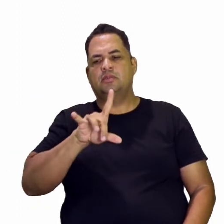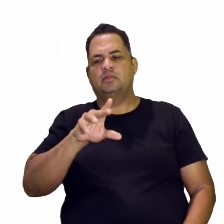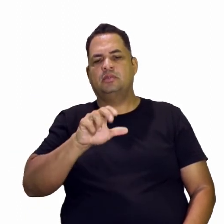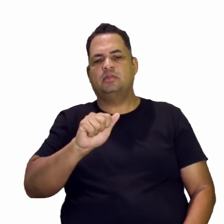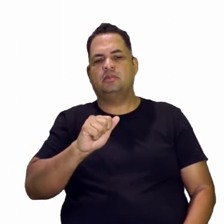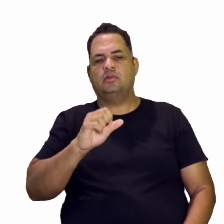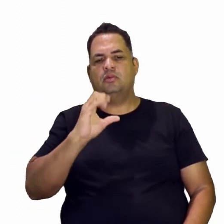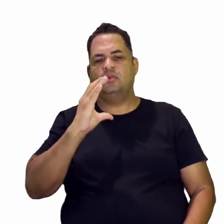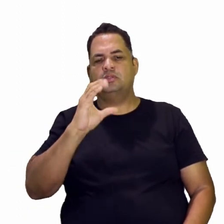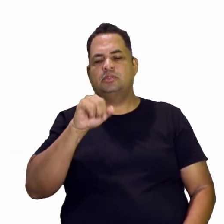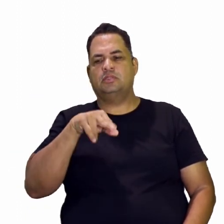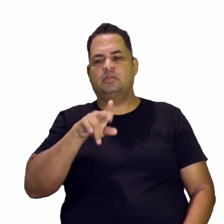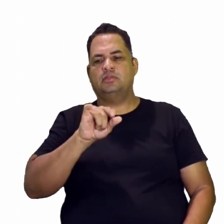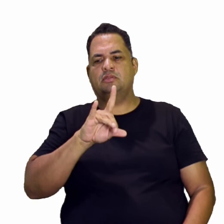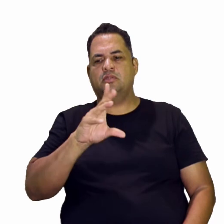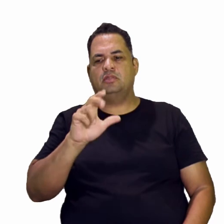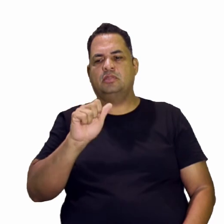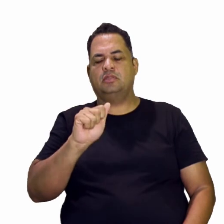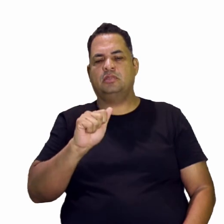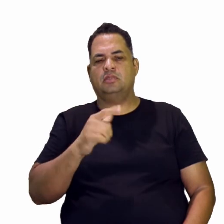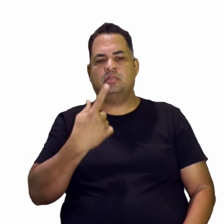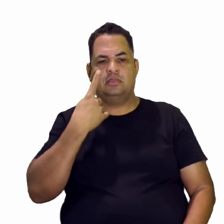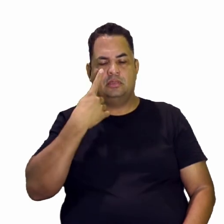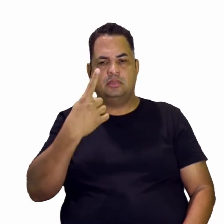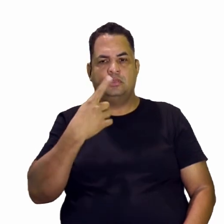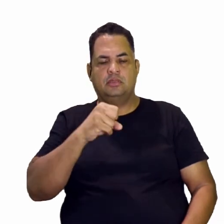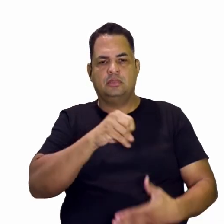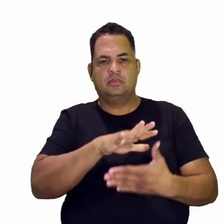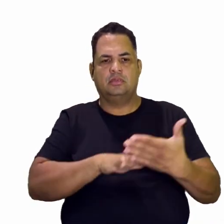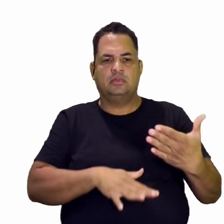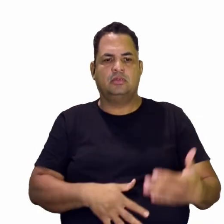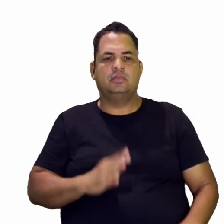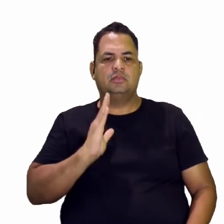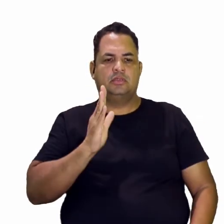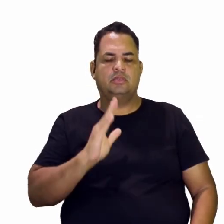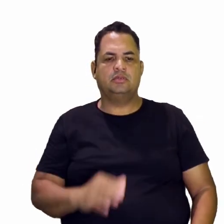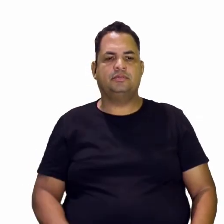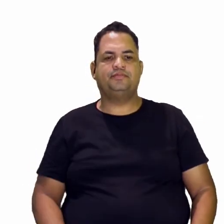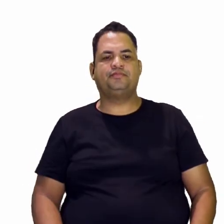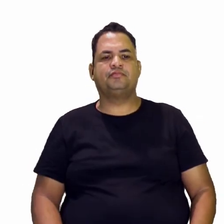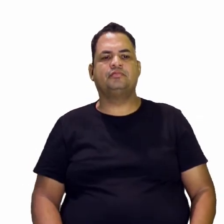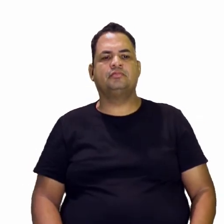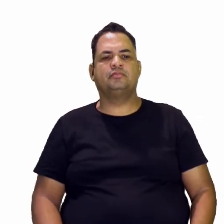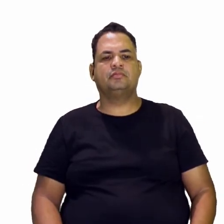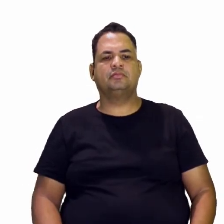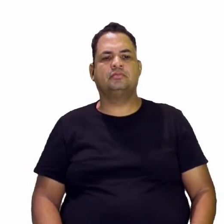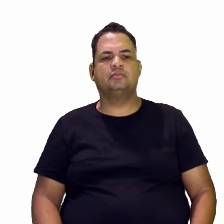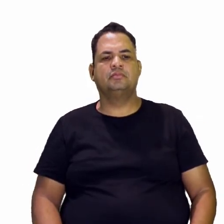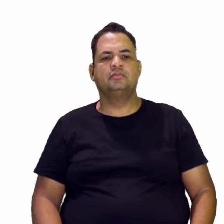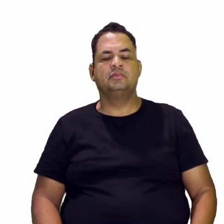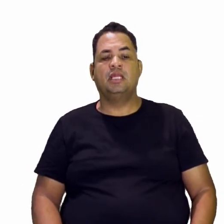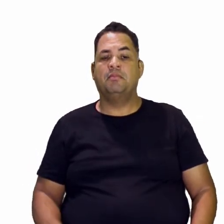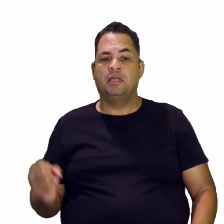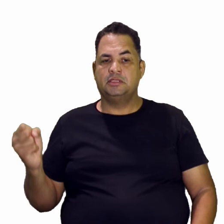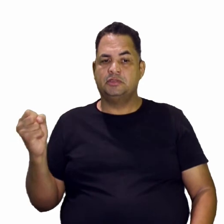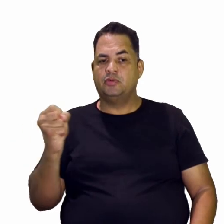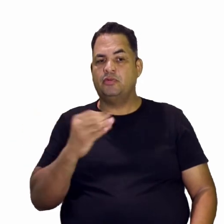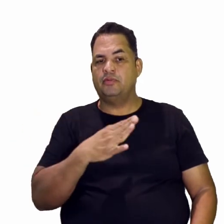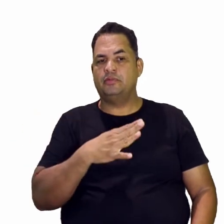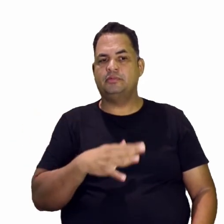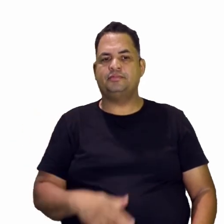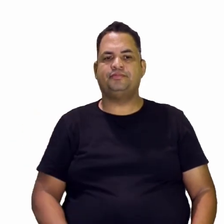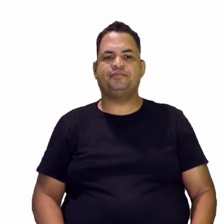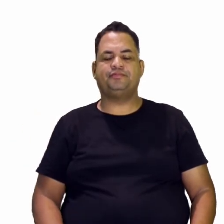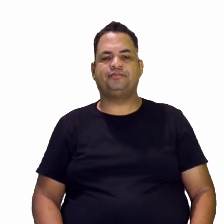era cenozoica? A gente viu agora uma questão sobre a era cenozoica, né? Então ela vai ser a mais recente. A pré-cambriana é lá